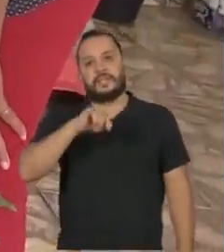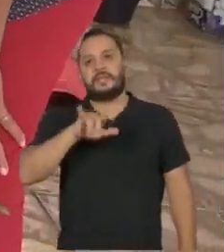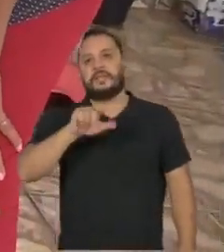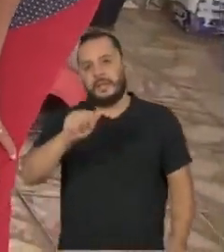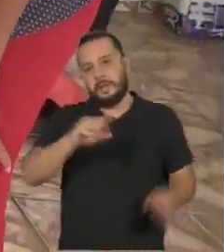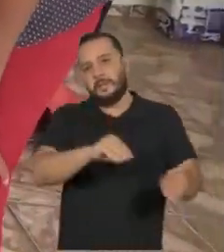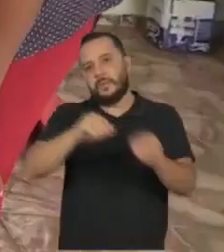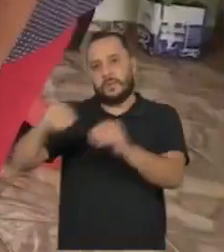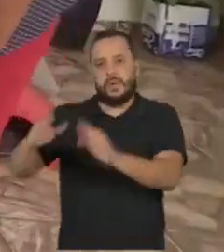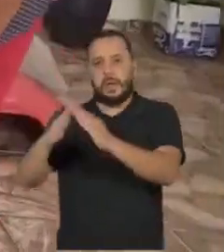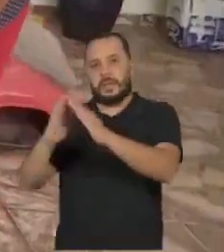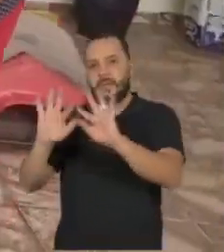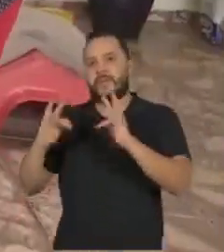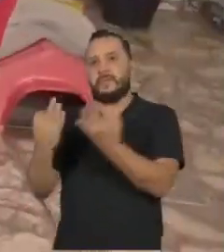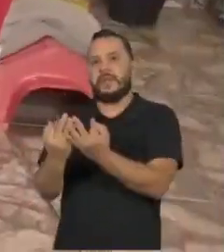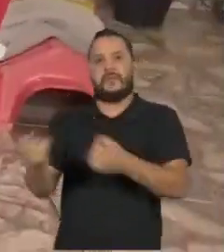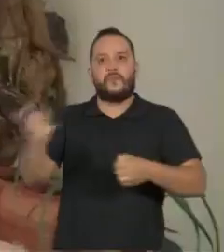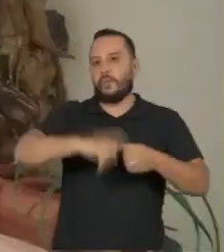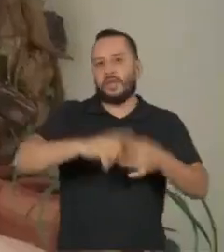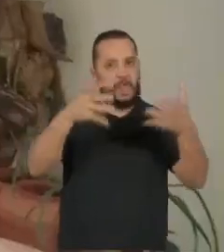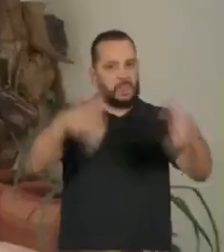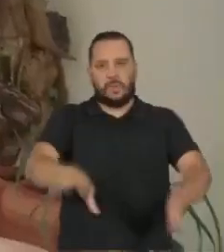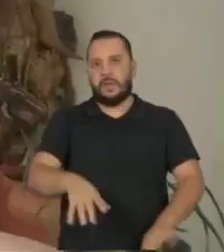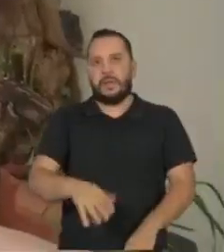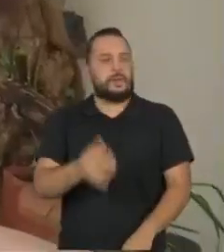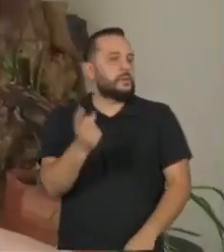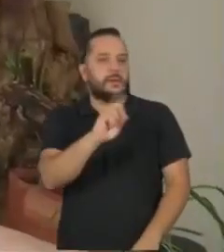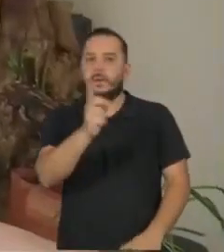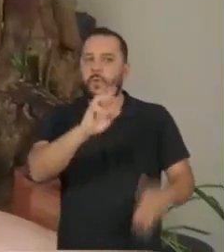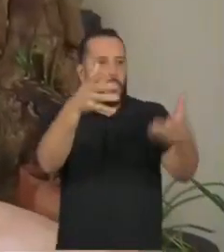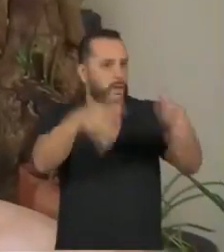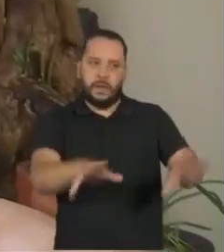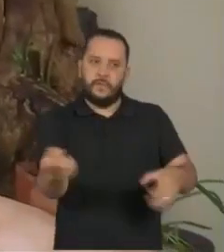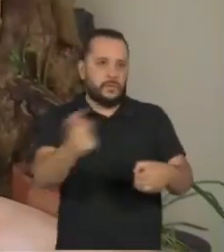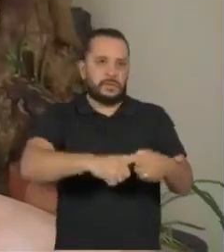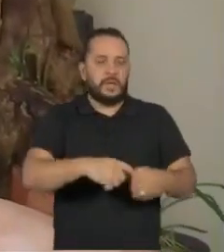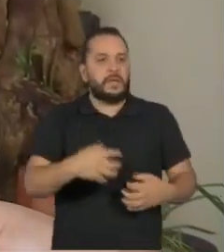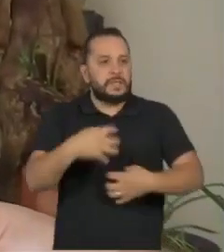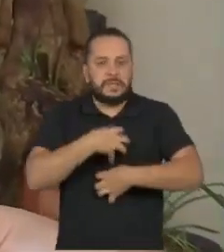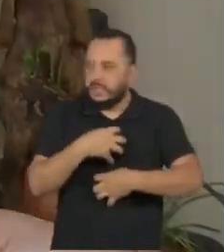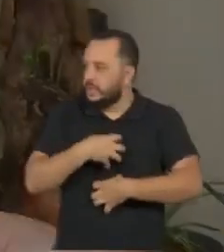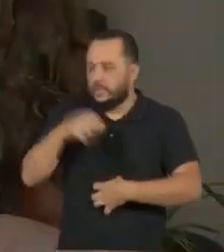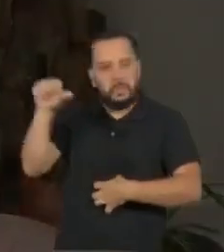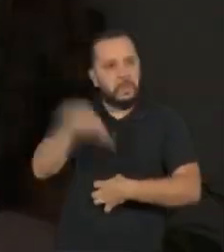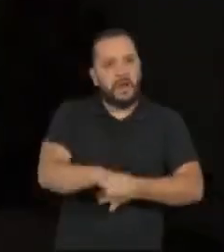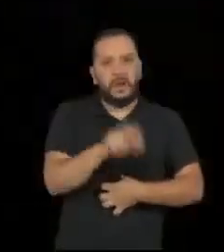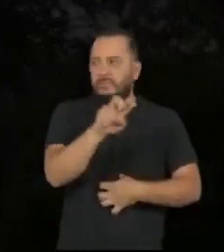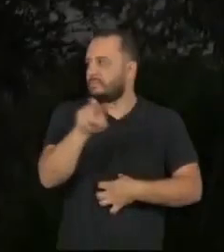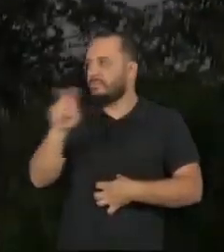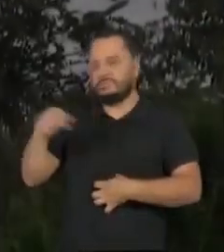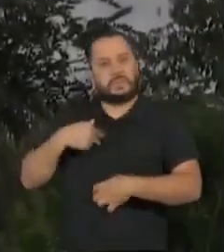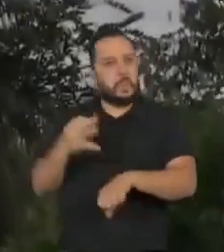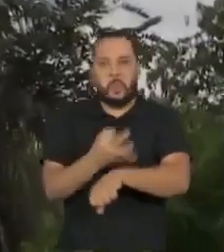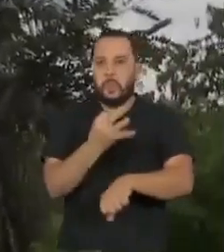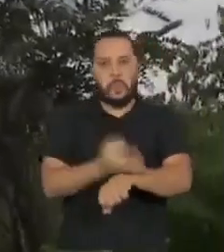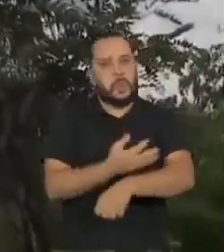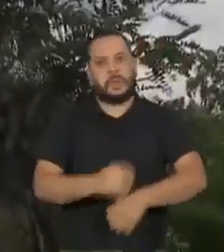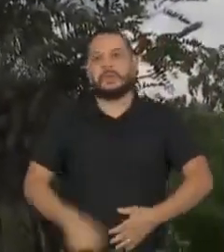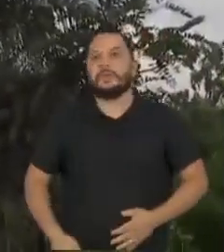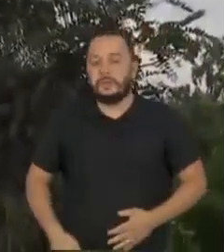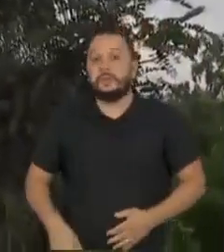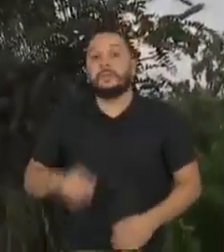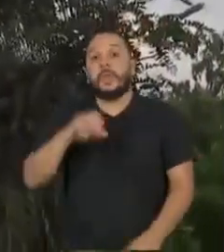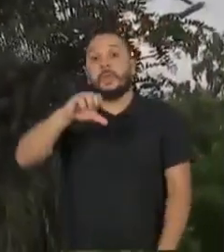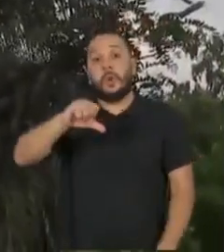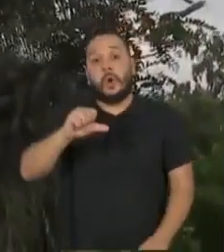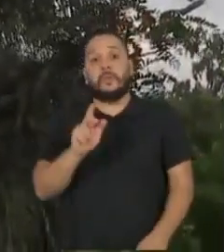quer voltar. Quero não. Eu chego lá e eu sinto mal lá, não aguento ficar lá não. A 9 quilômetros da